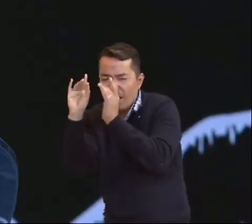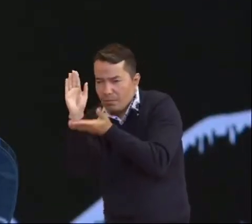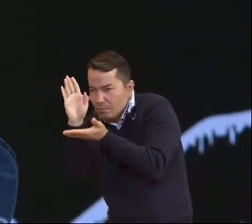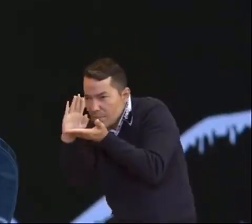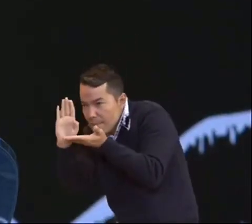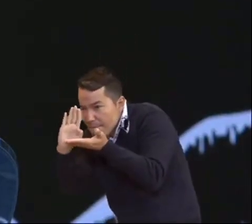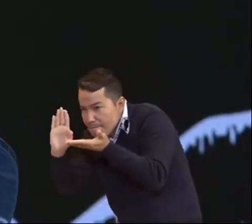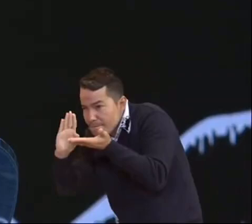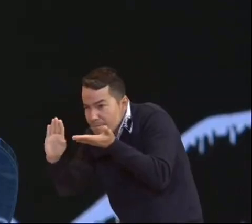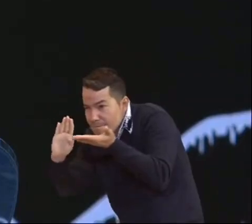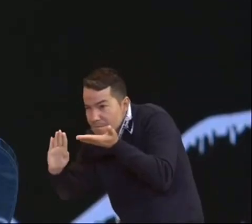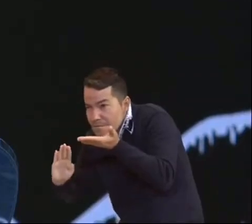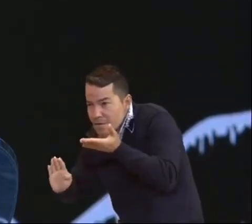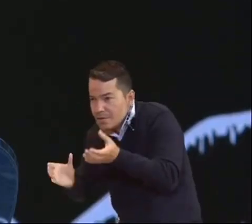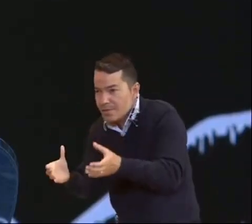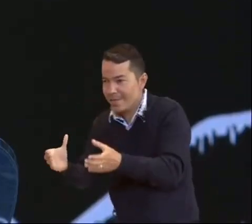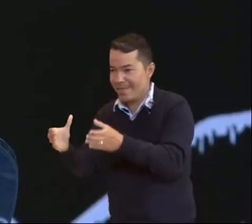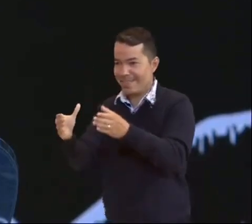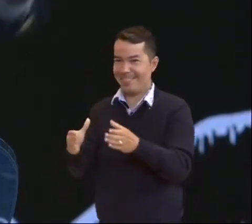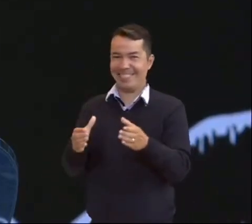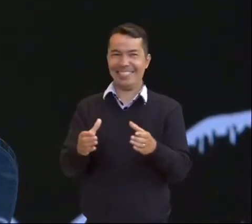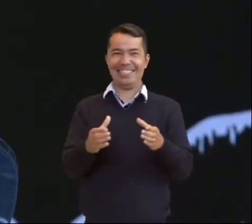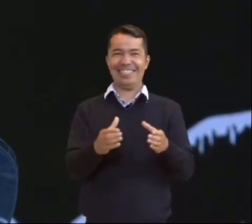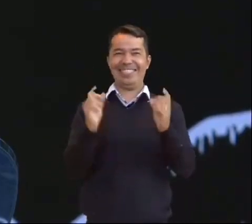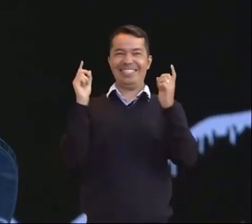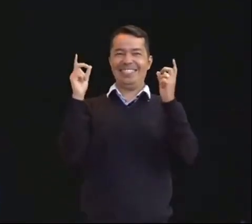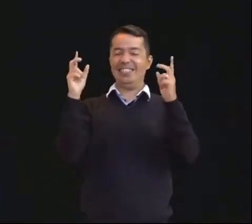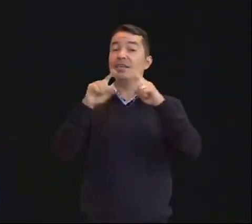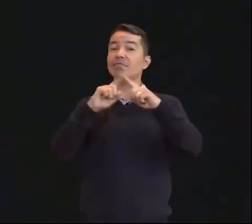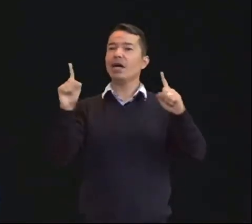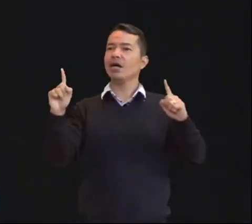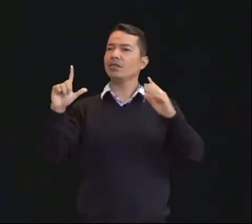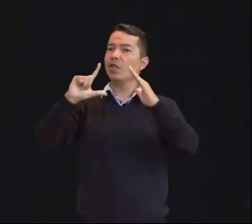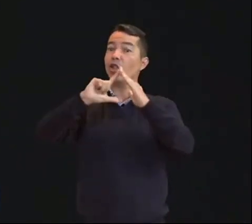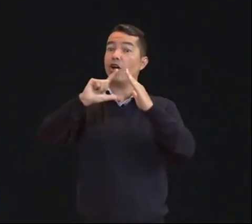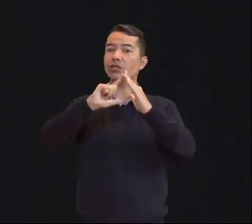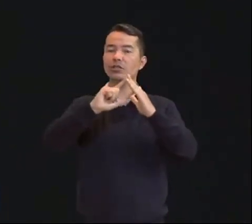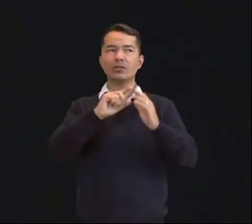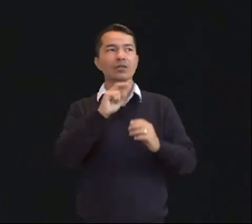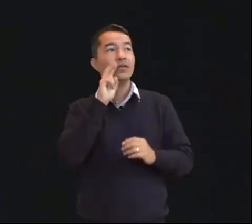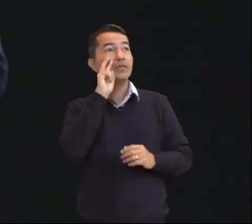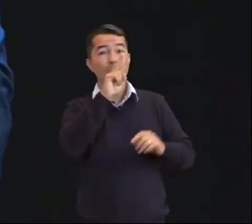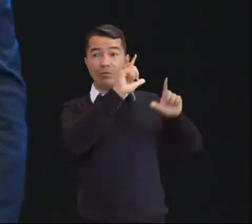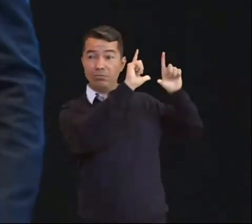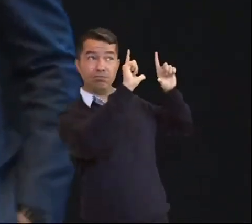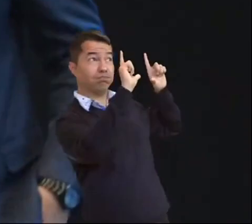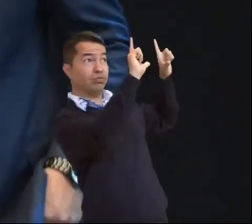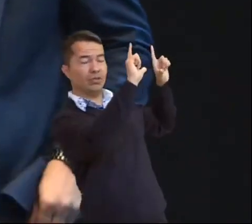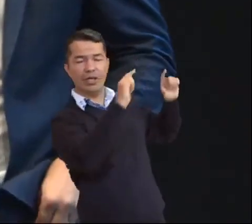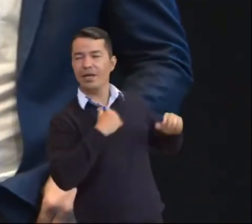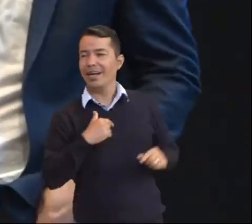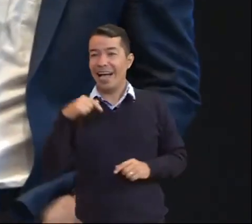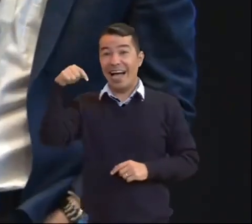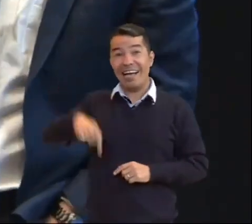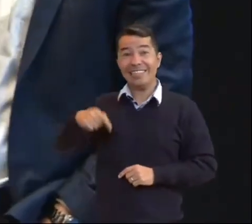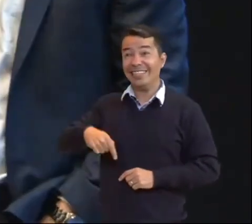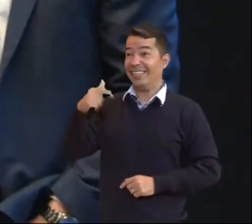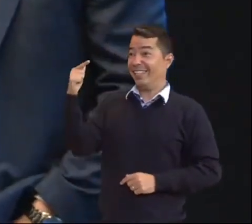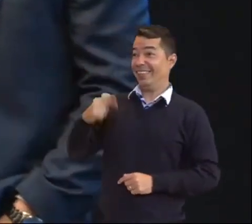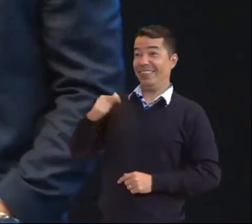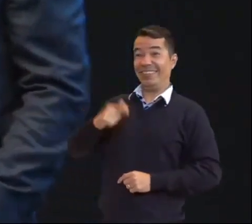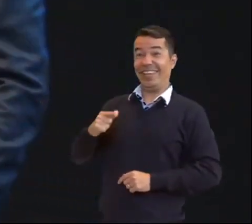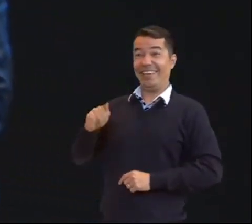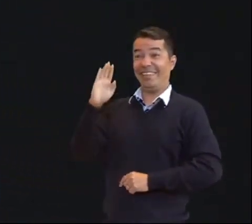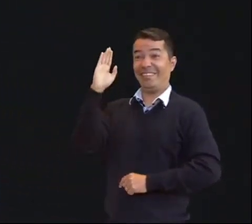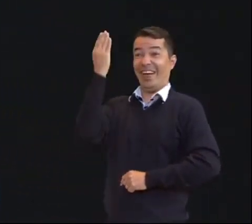e colocavam sincera, sem maquiagem. Sabe, dentro de casa